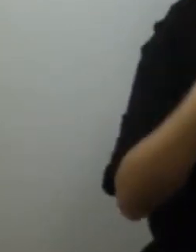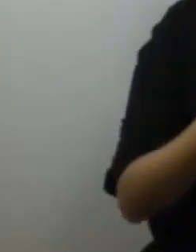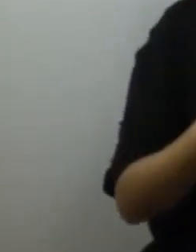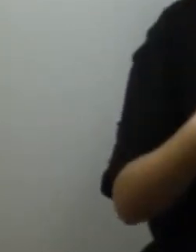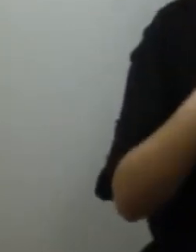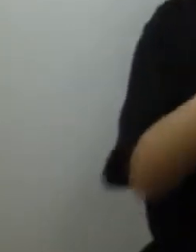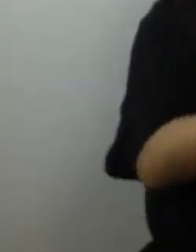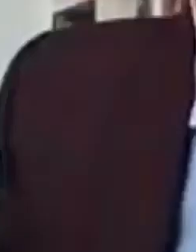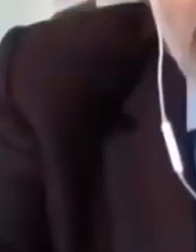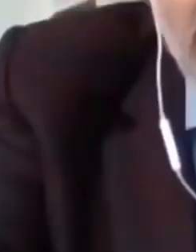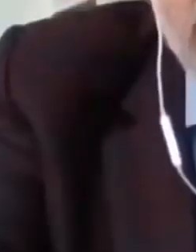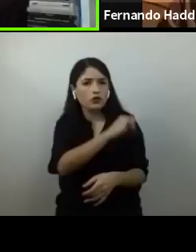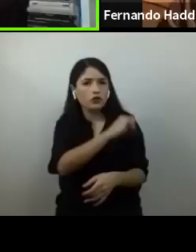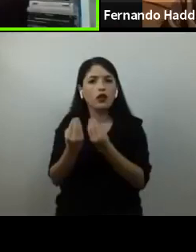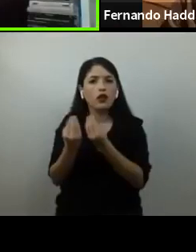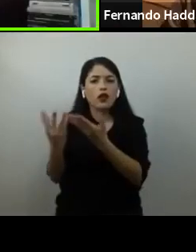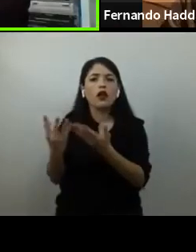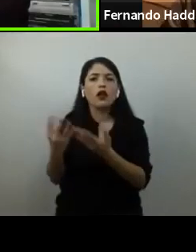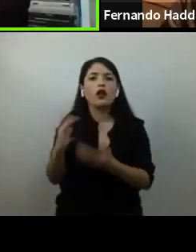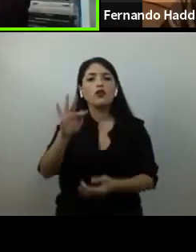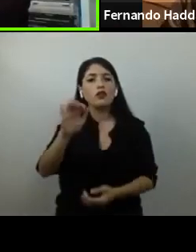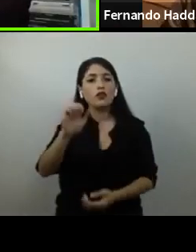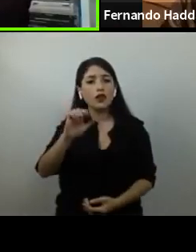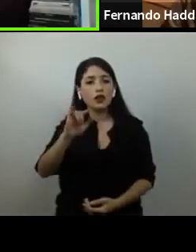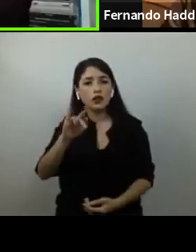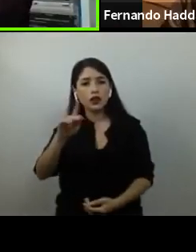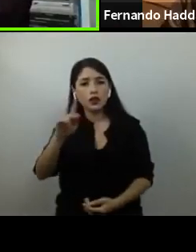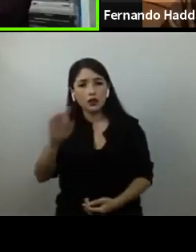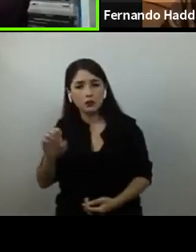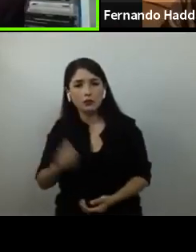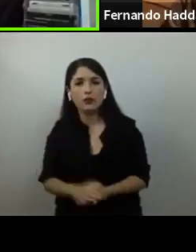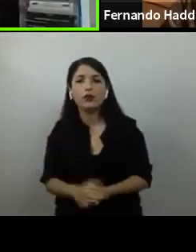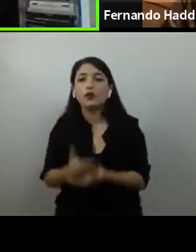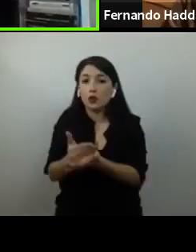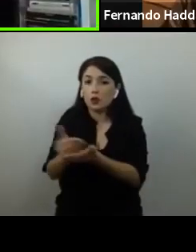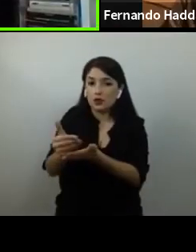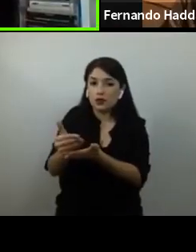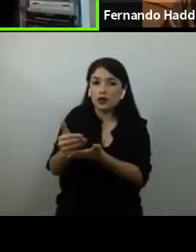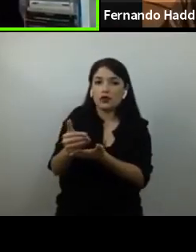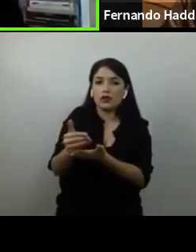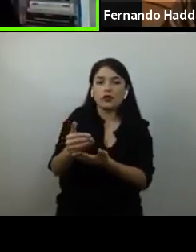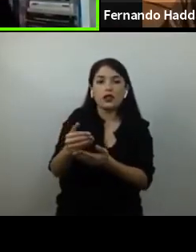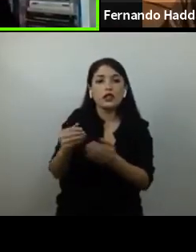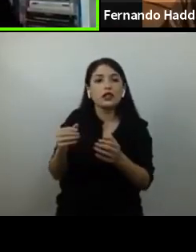palavra para o nosso grande presidente, Felipe Santa Cruz, fazer suas considerações iniciais.